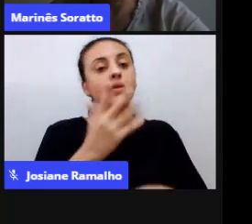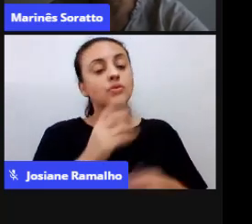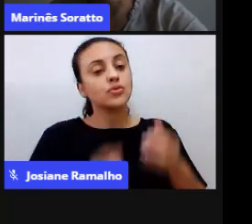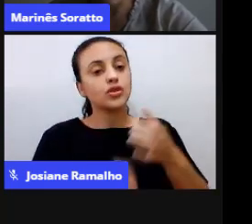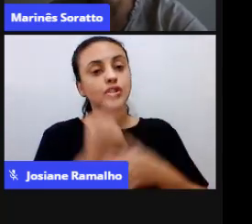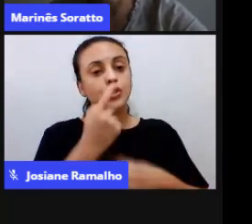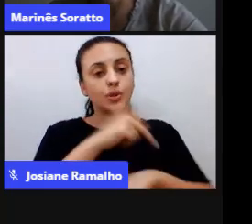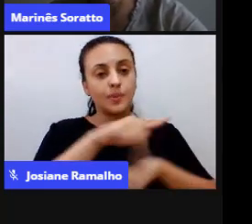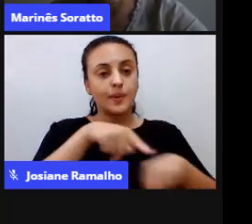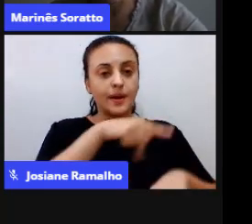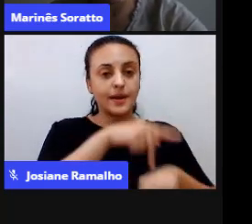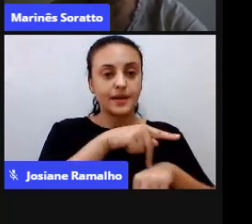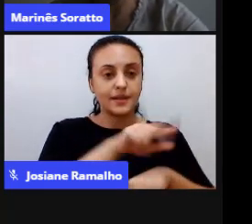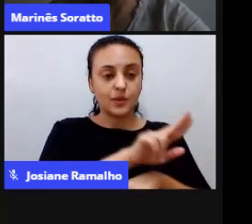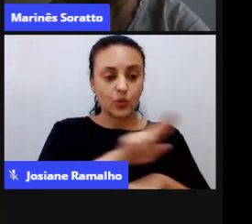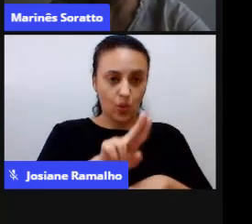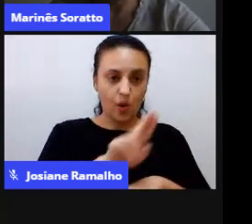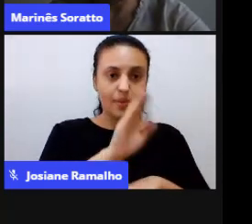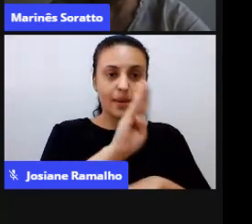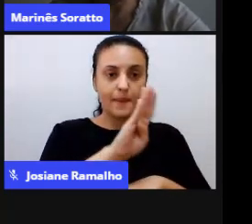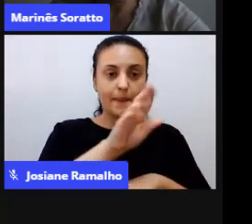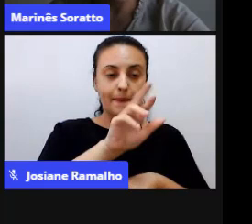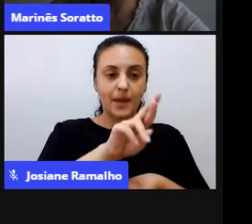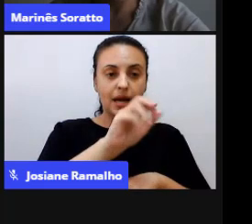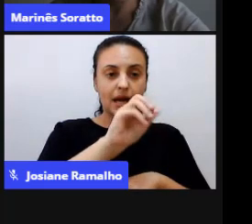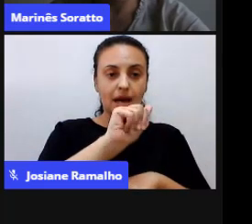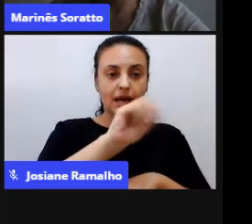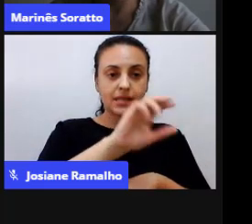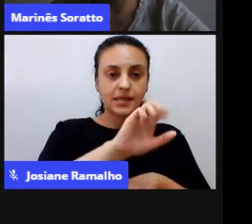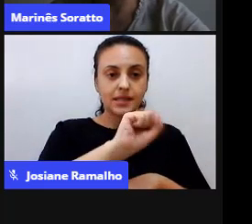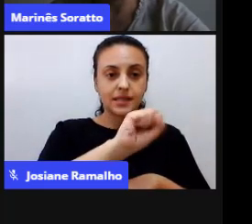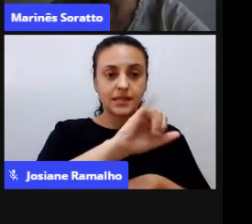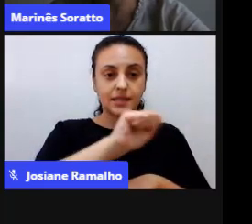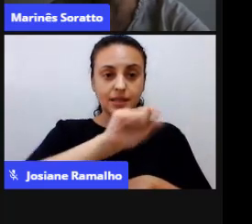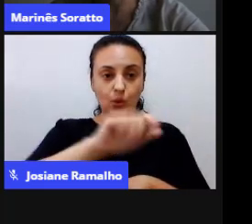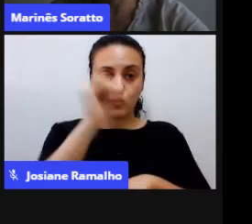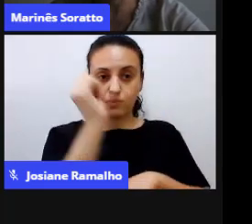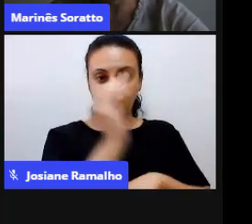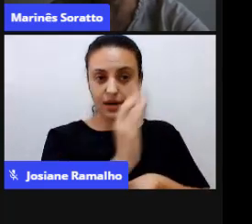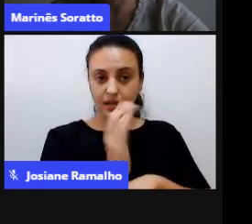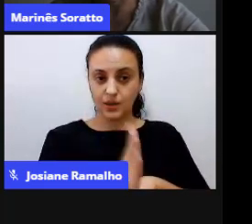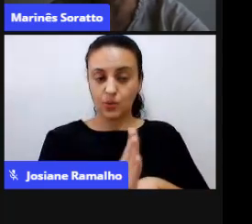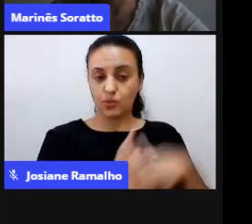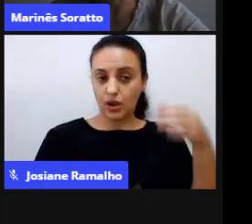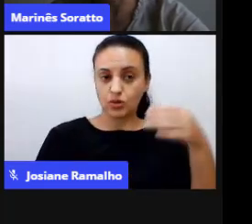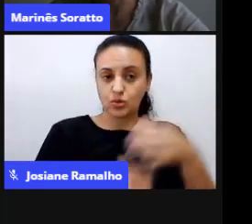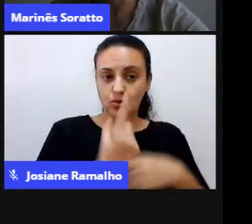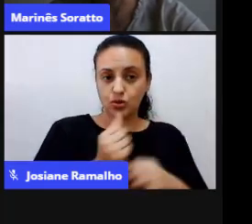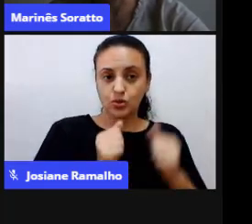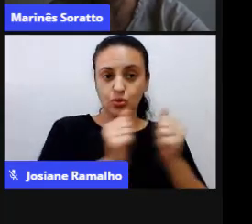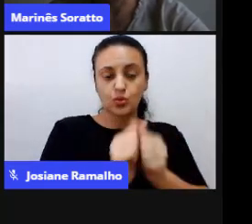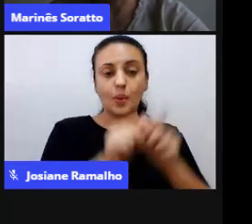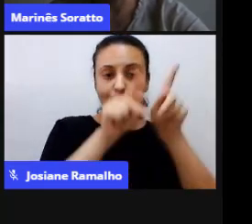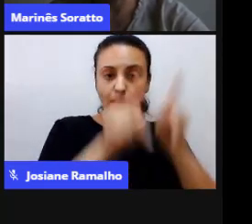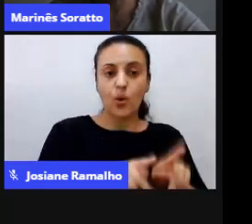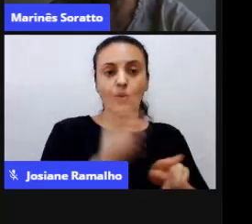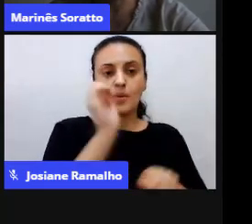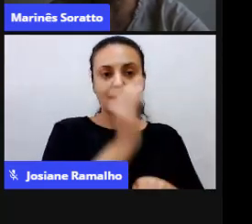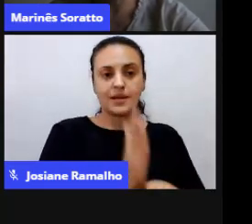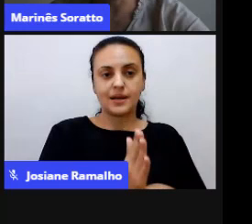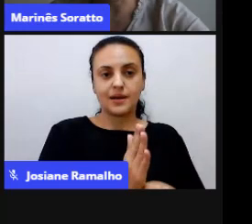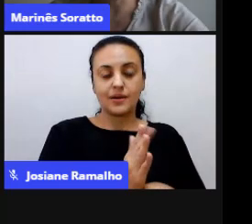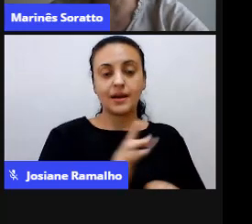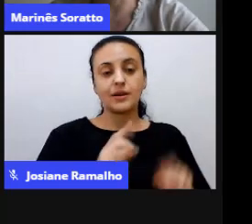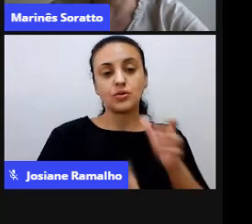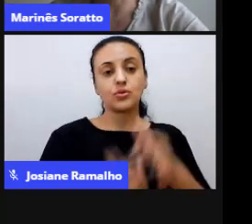povo brasileiro começa a existir, né? É quando começa a se constituir enquanto identidade nacional. Né? E tudo isso